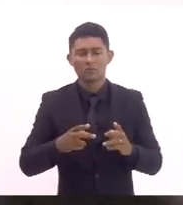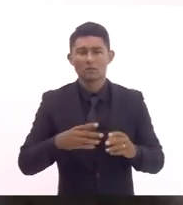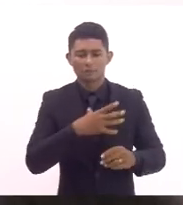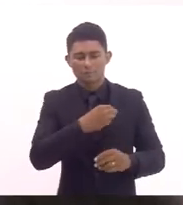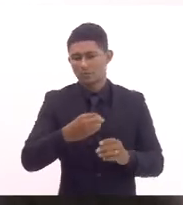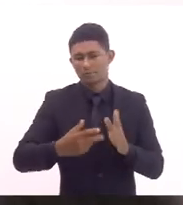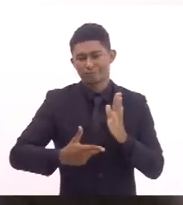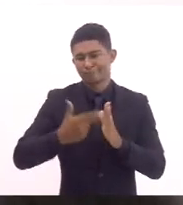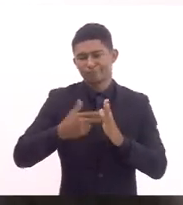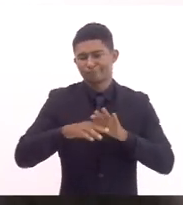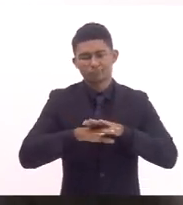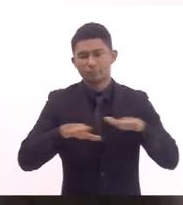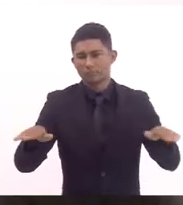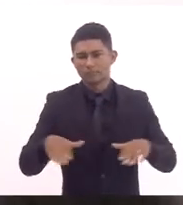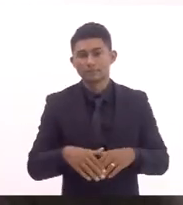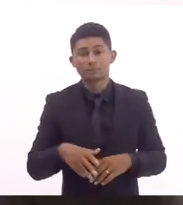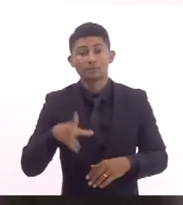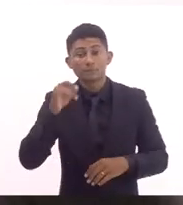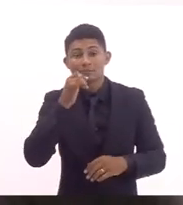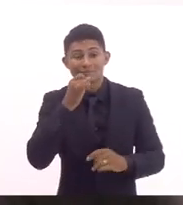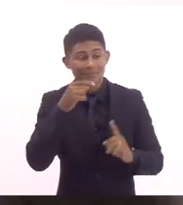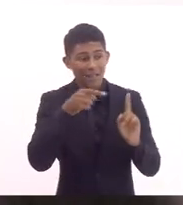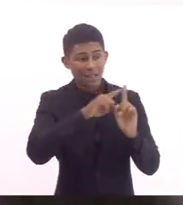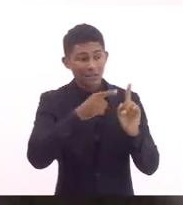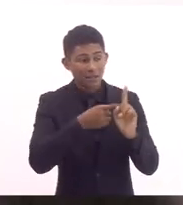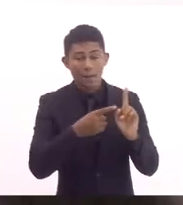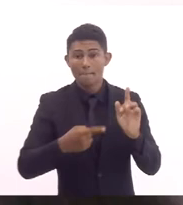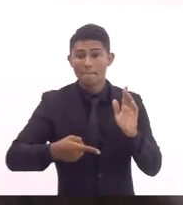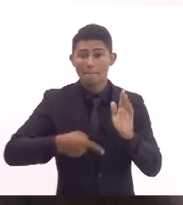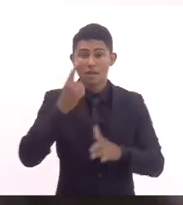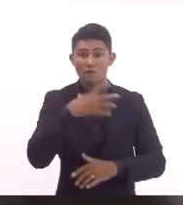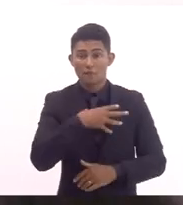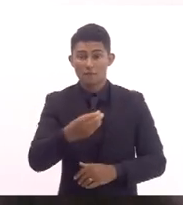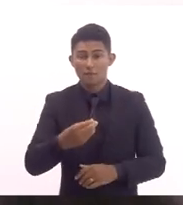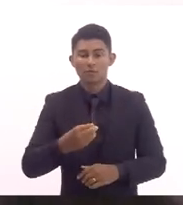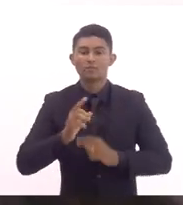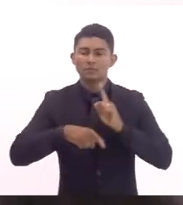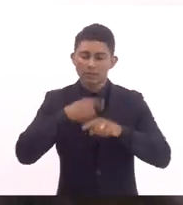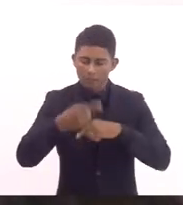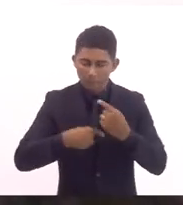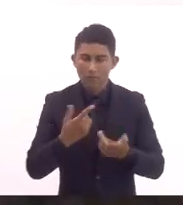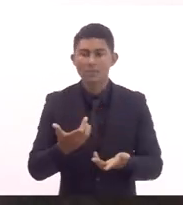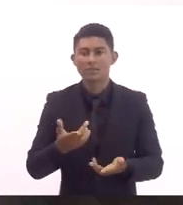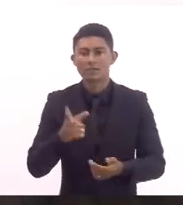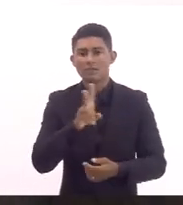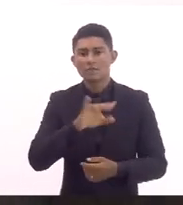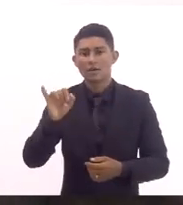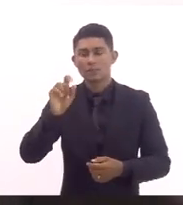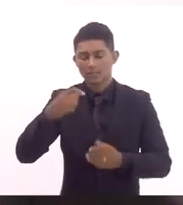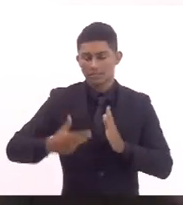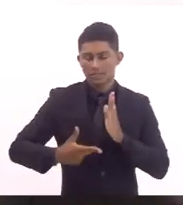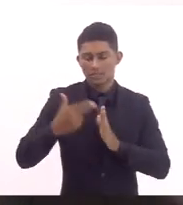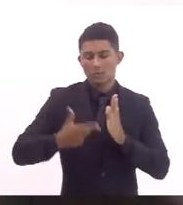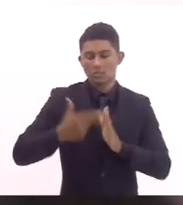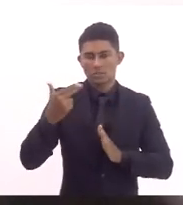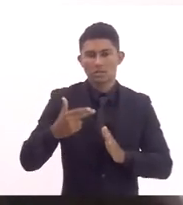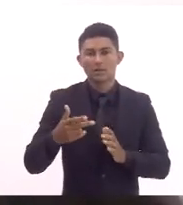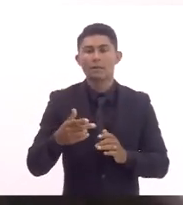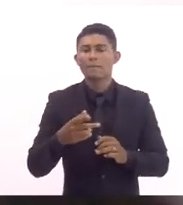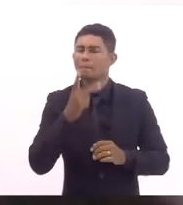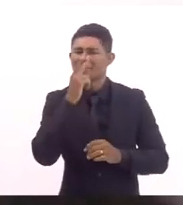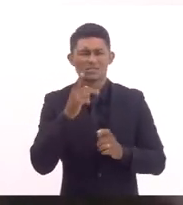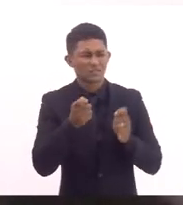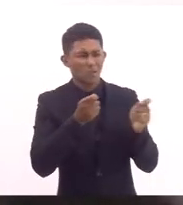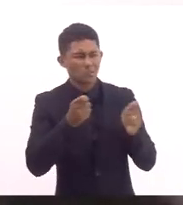condição de um parto normal primeiro parto dela já vai fazer uma cesária que já era contra indicado para fazer a laqueadura e que no fim ao controle de